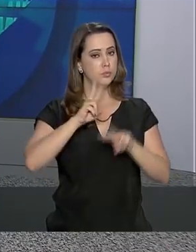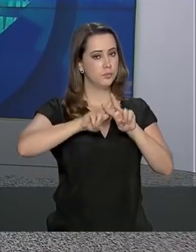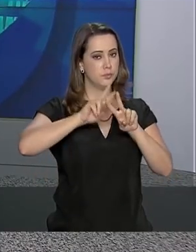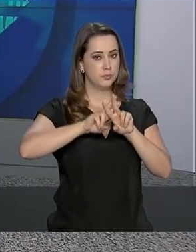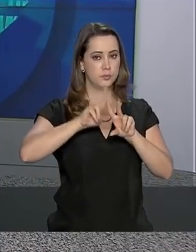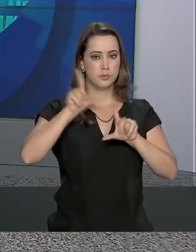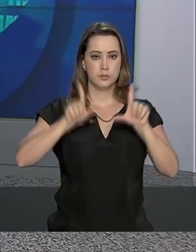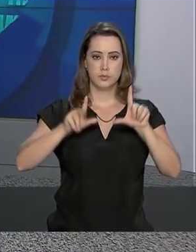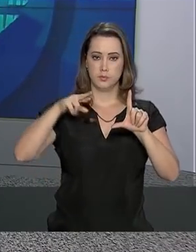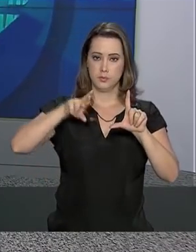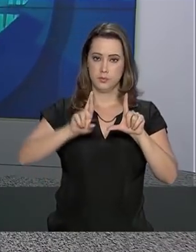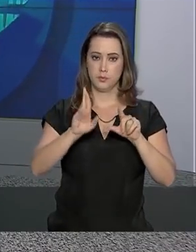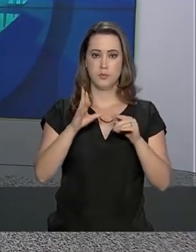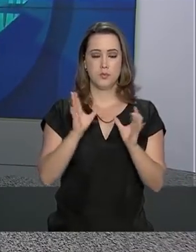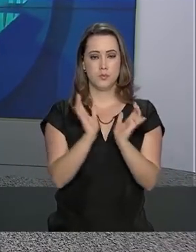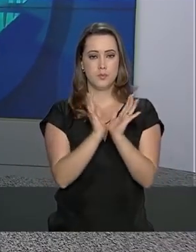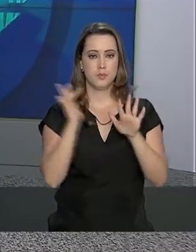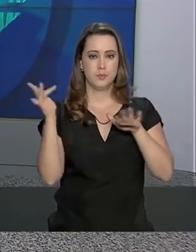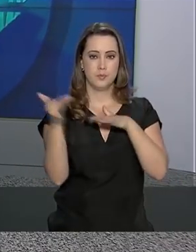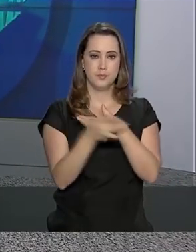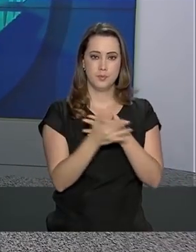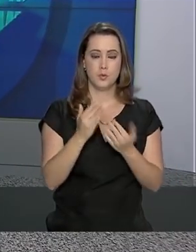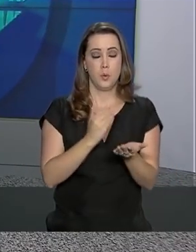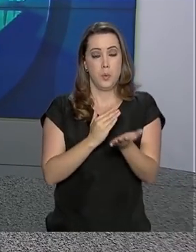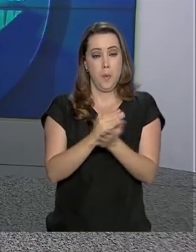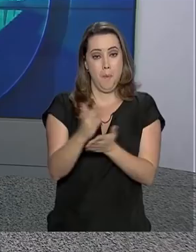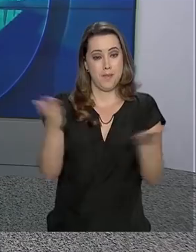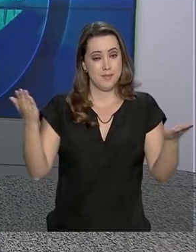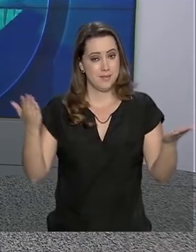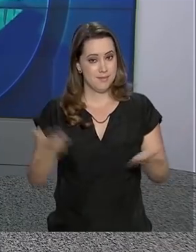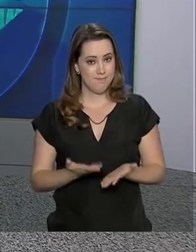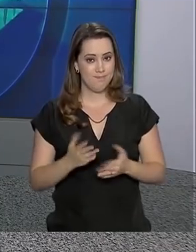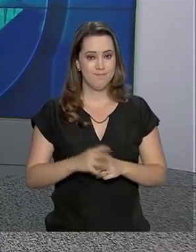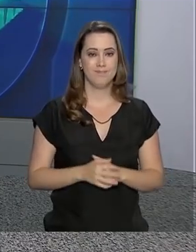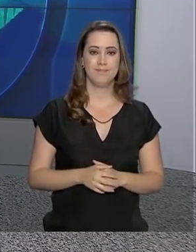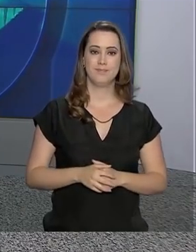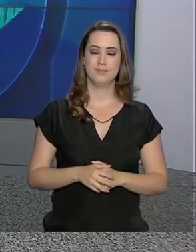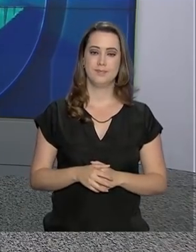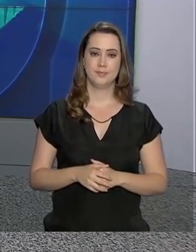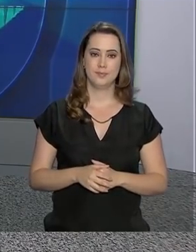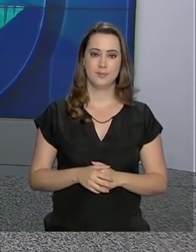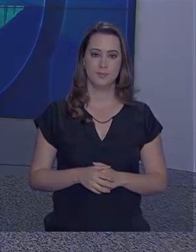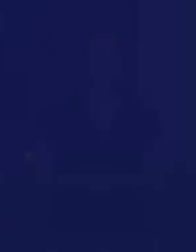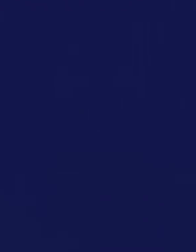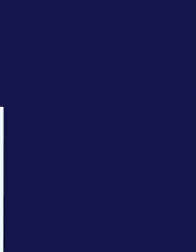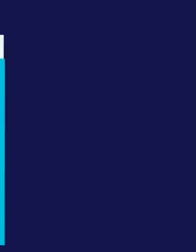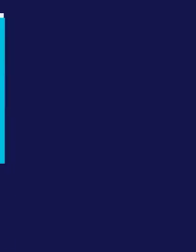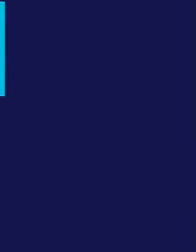usar a hashtag TVNBR nas redes sociais. O repórter NBR começa agora.